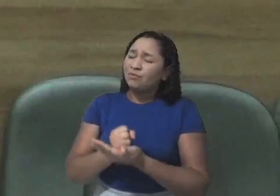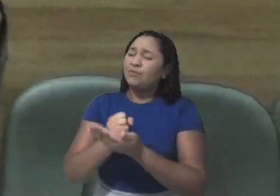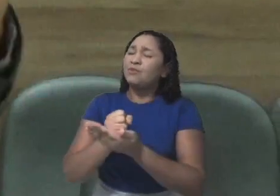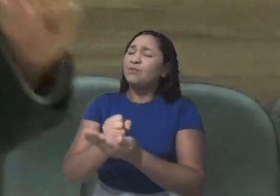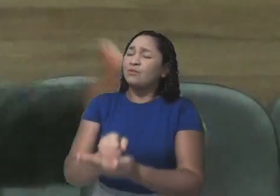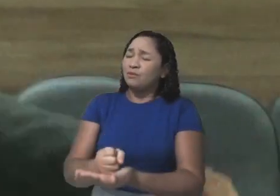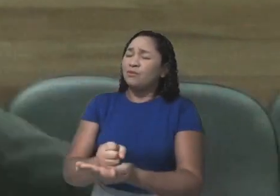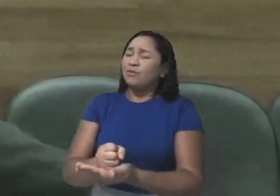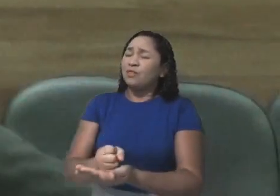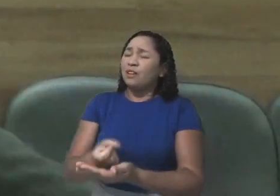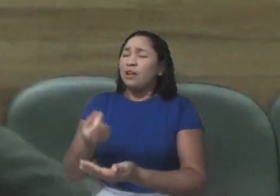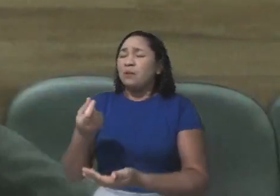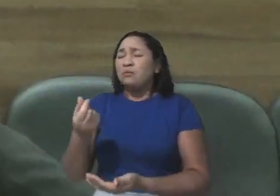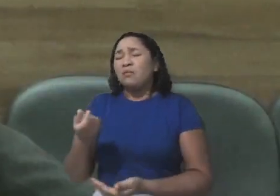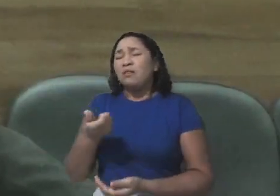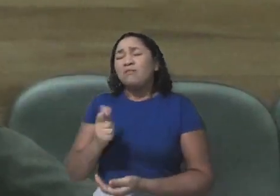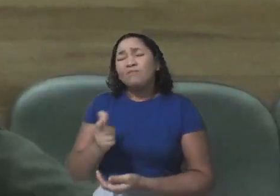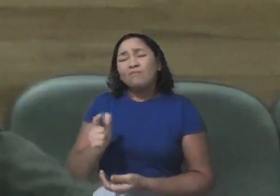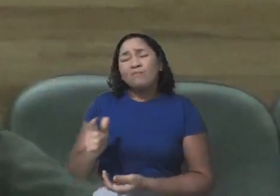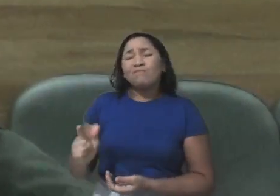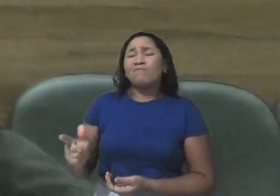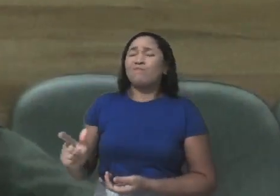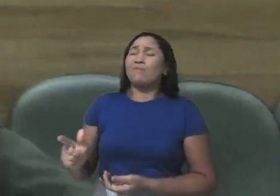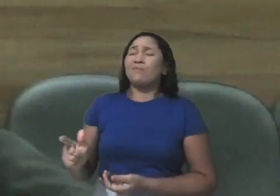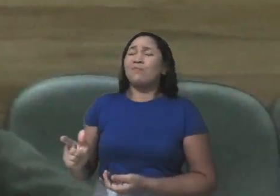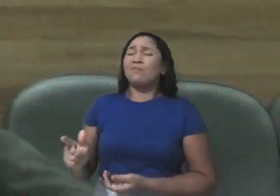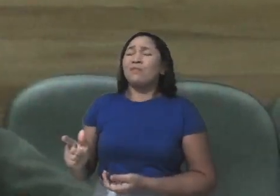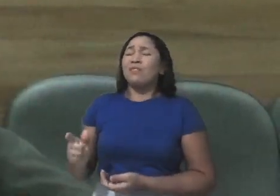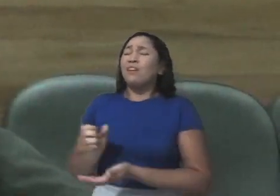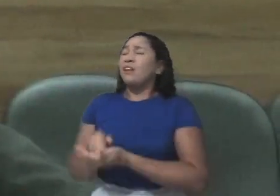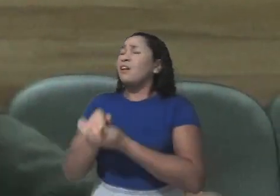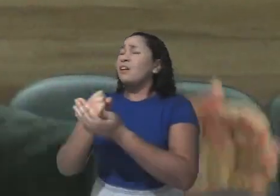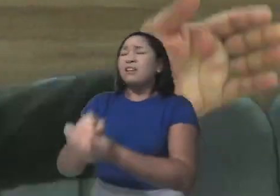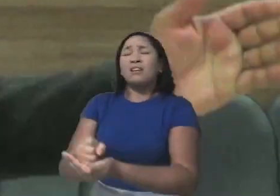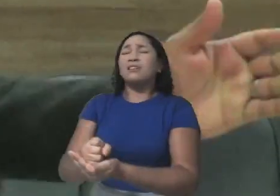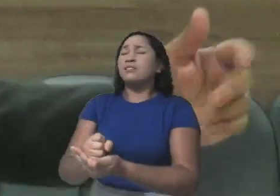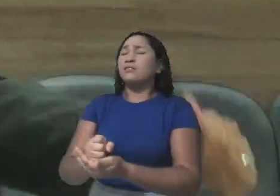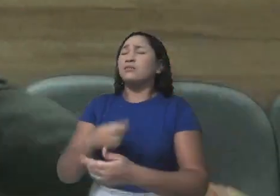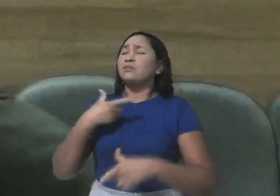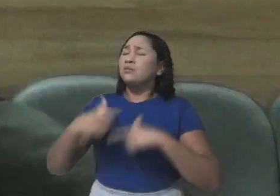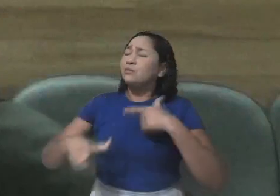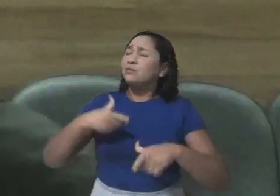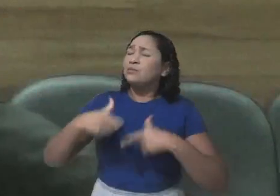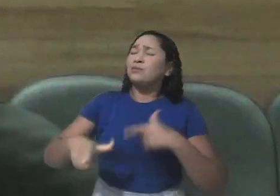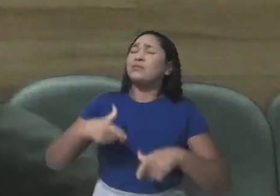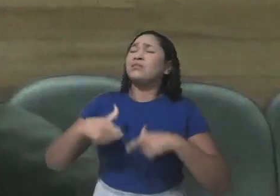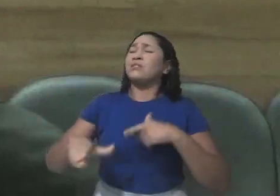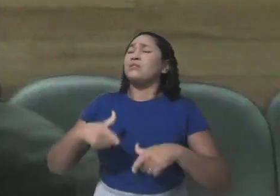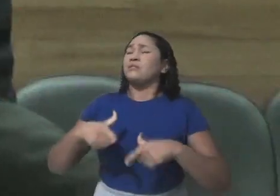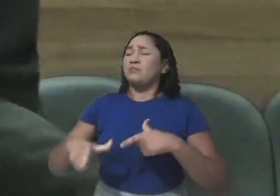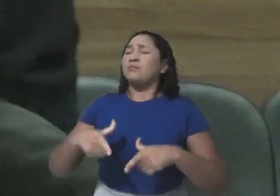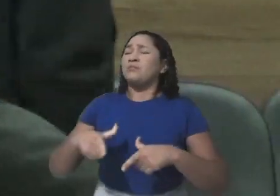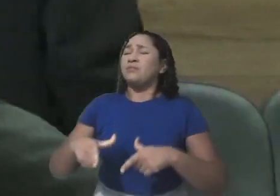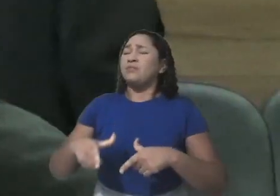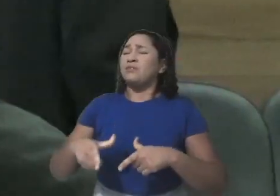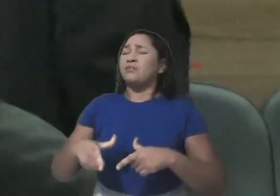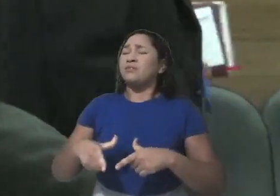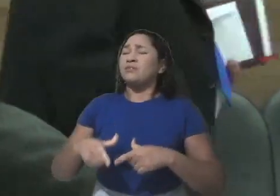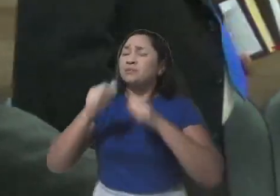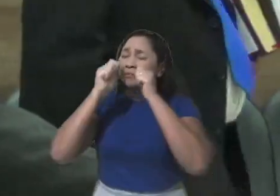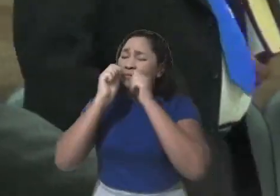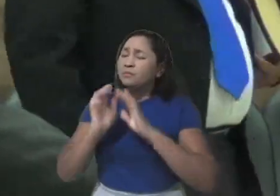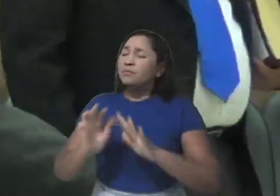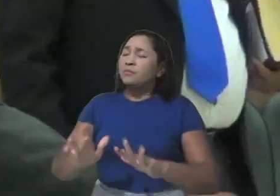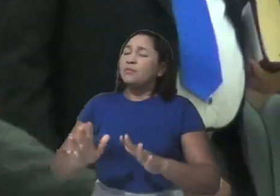mas desejam. Abre as portas de emprego, ajudando o teu povo a contribuir. Teus servos que irão fazer o trabalho do ofertório, nos ajuda em nome